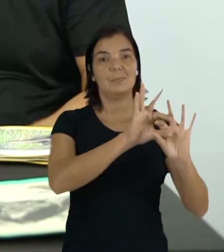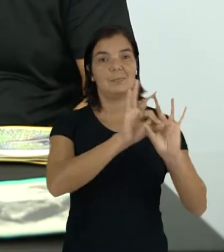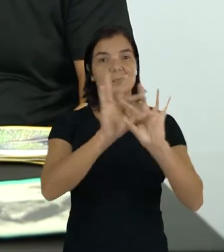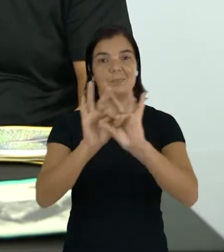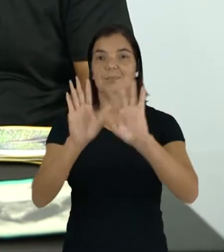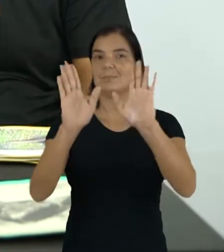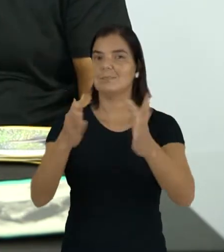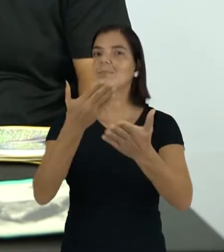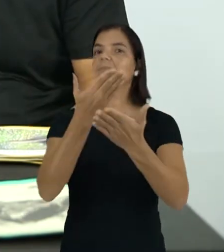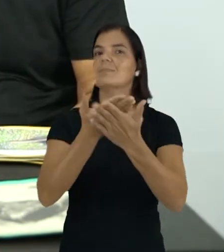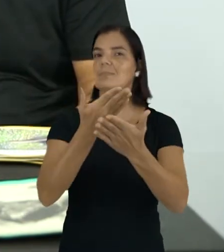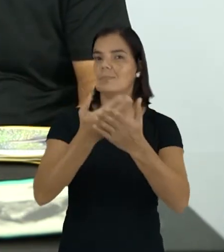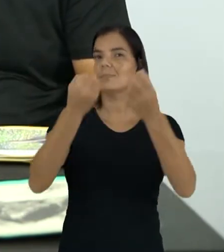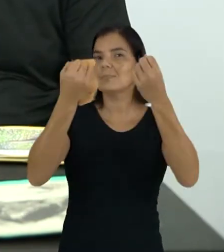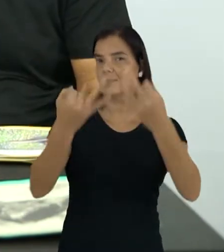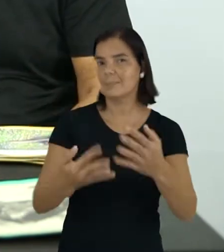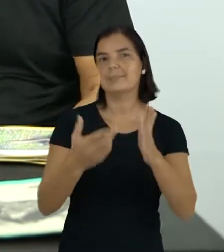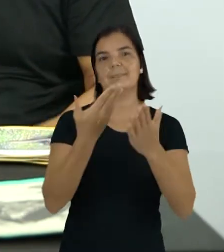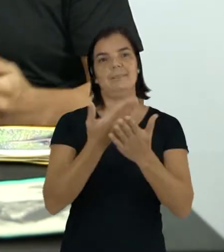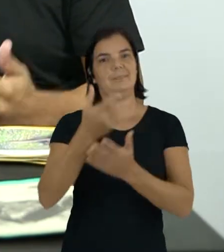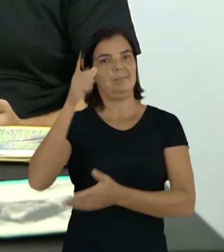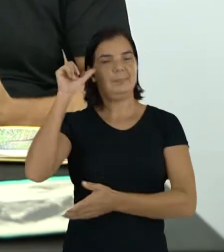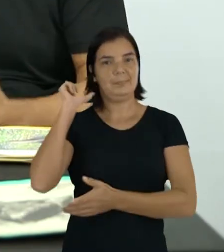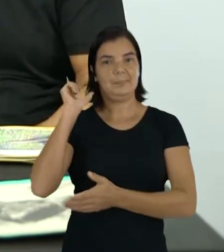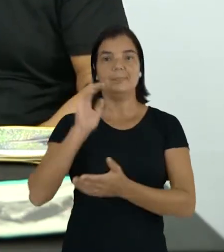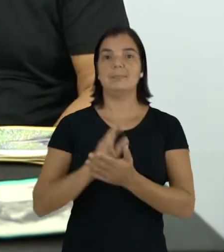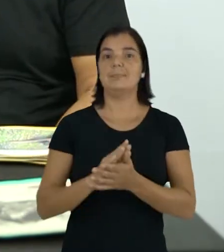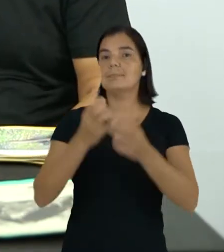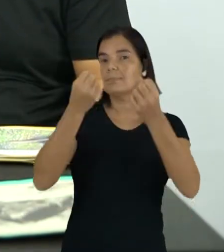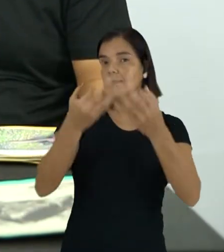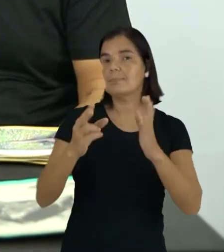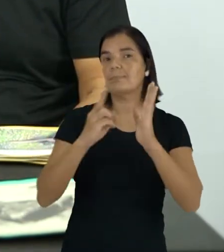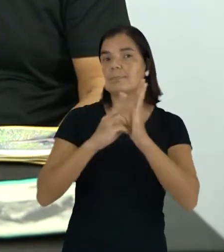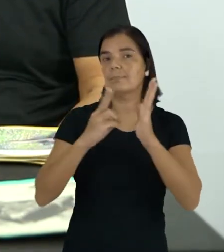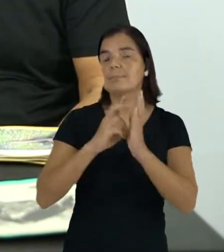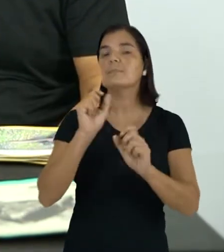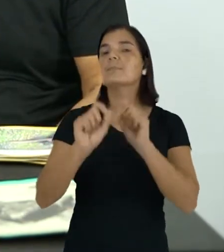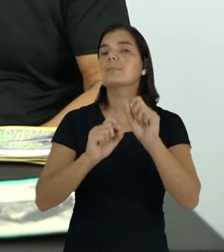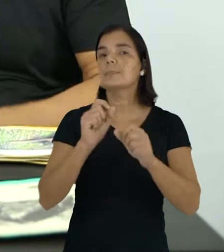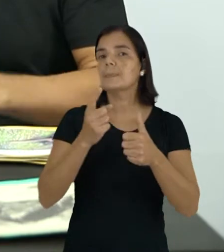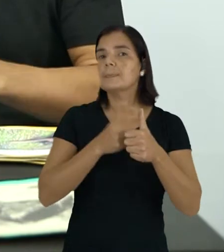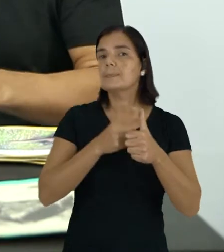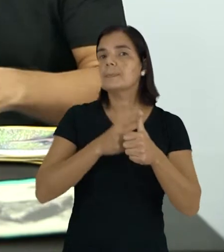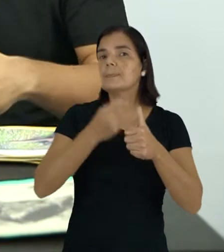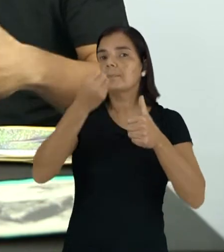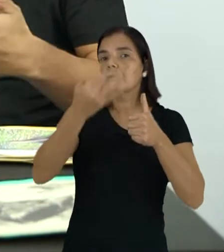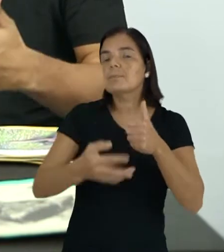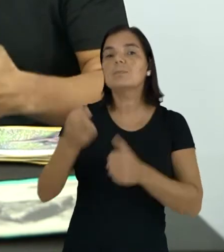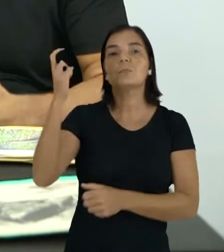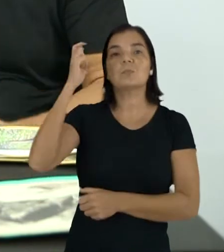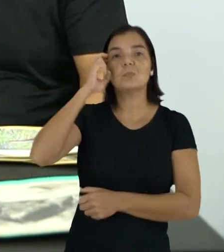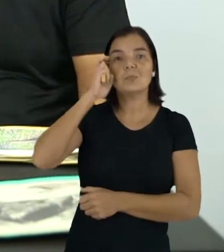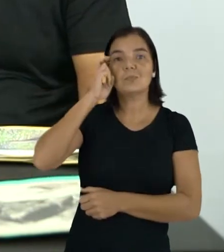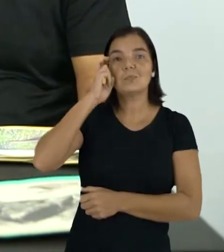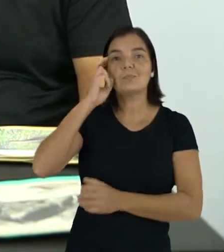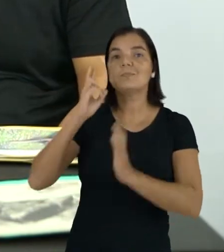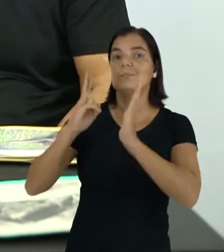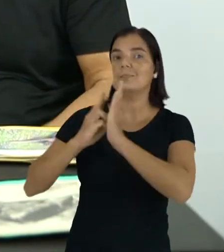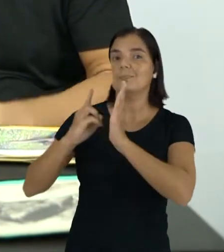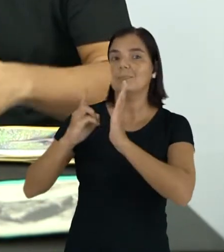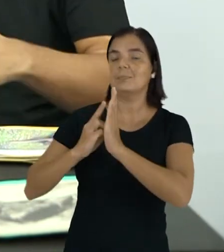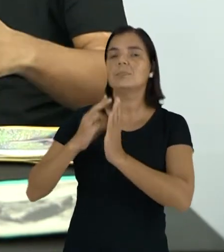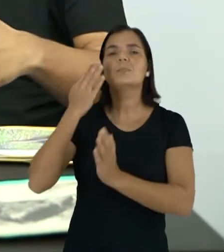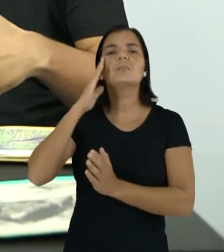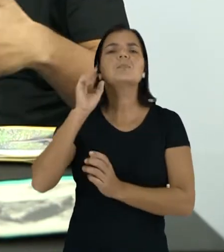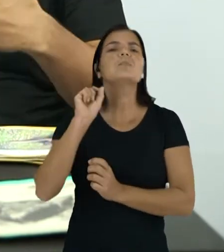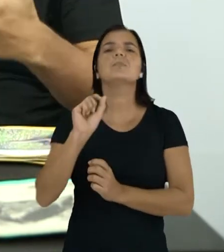nós já explicamos nas aulas anteriores, né? E aí, para falar dos indígenas, nós vamos falar primeiro um pouquinho da cultura dos povos indígenas. Vamos